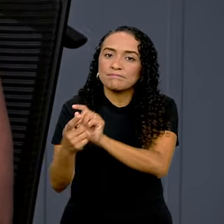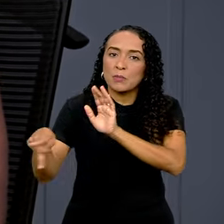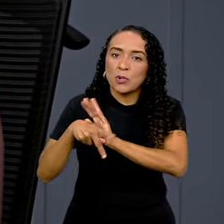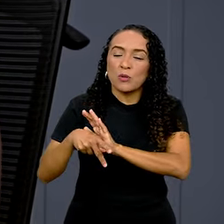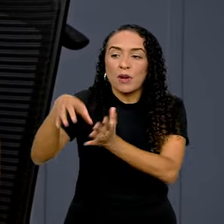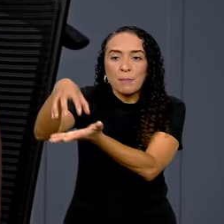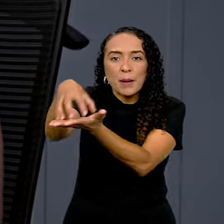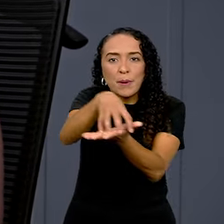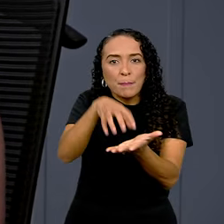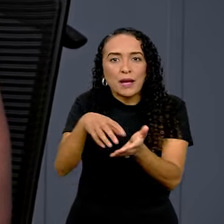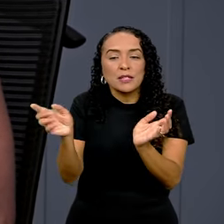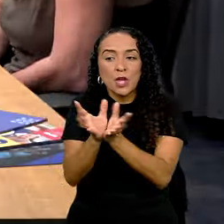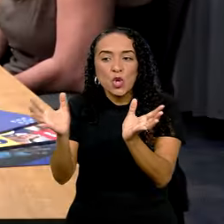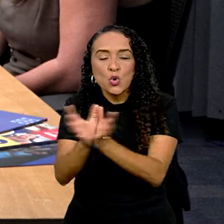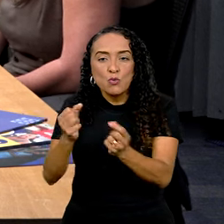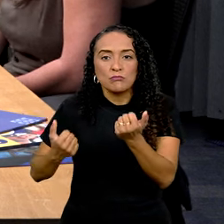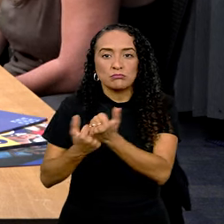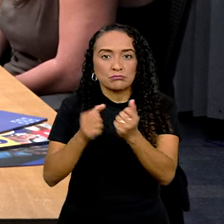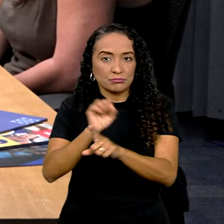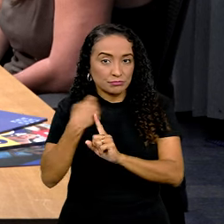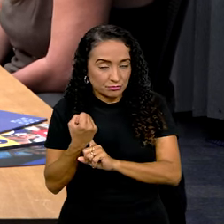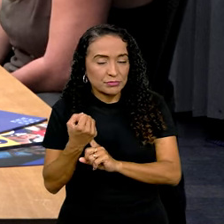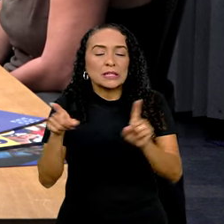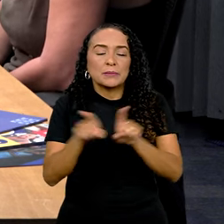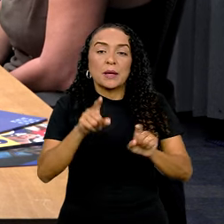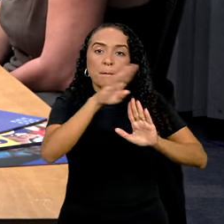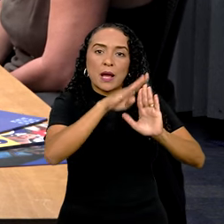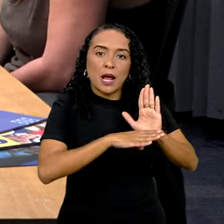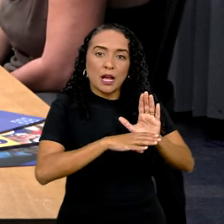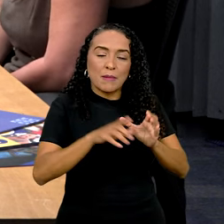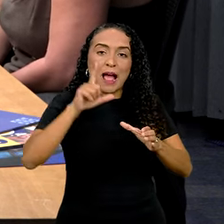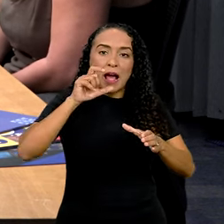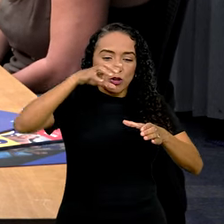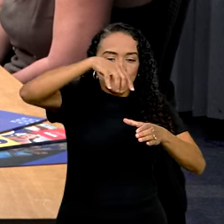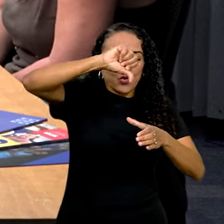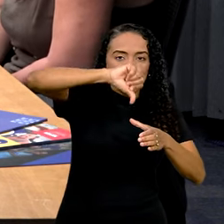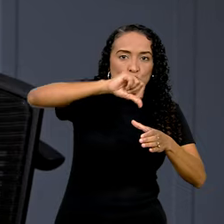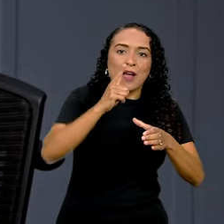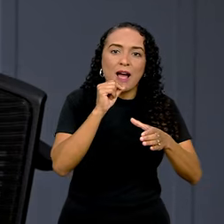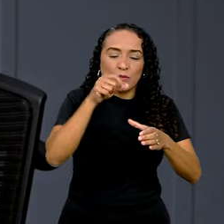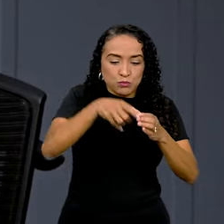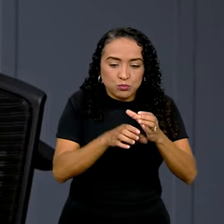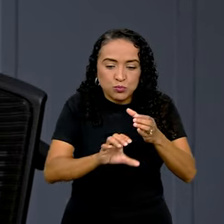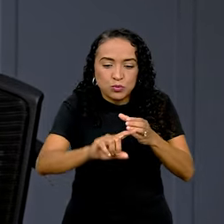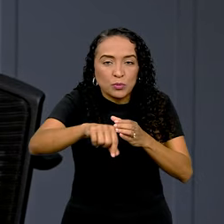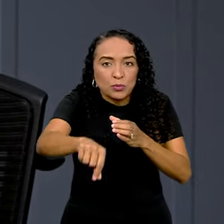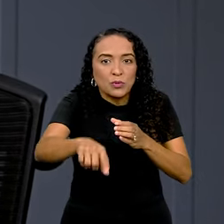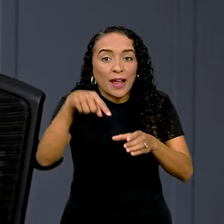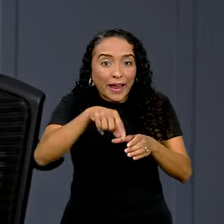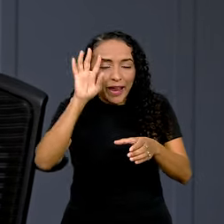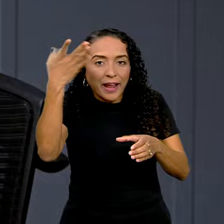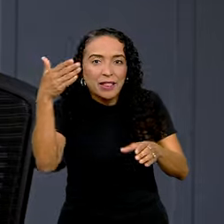atendidas pelas entidades e pela rede socioassistencial a gente tem o programa de cisternas que também foi uma um produto